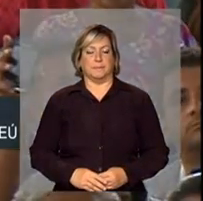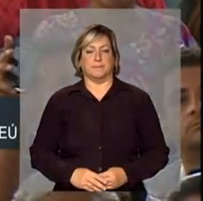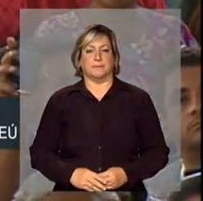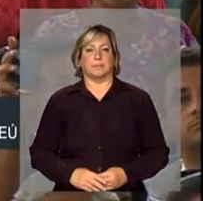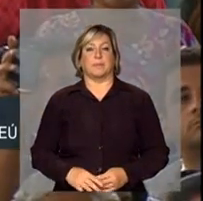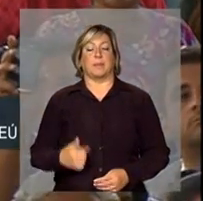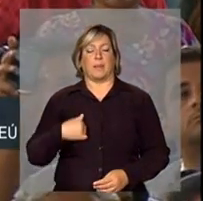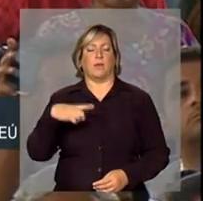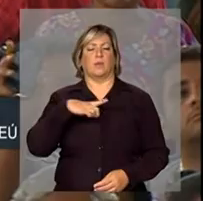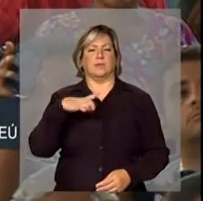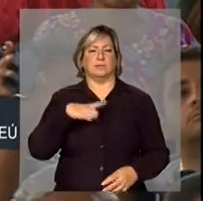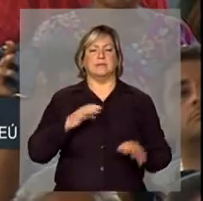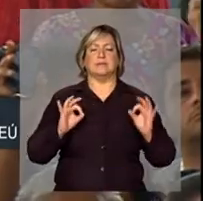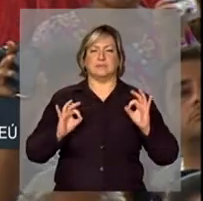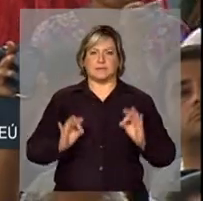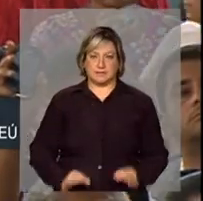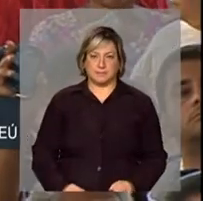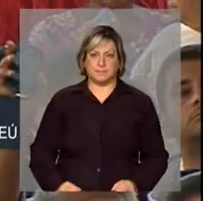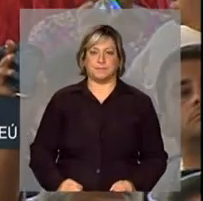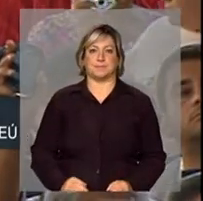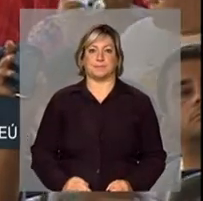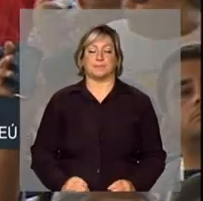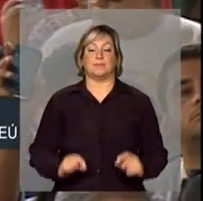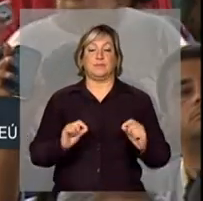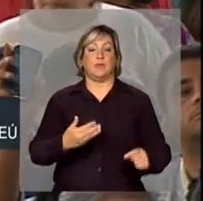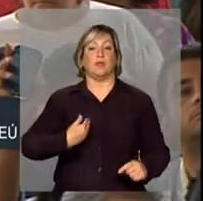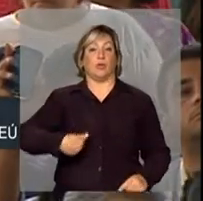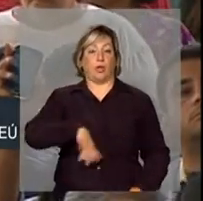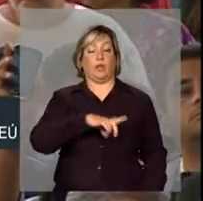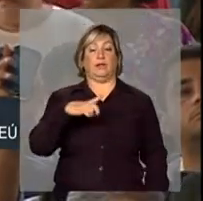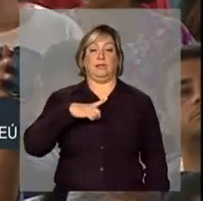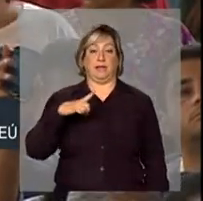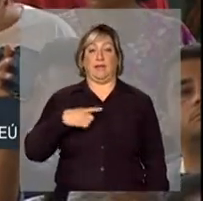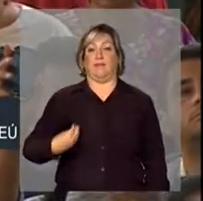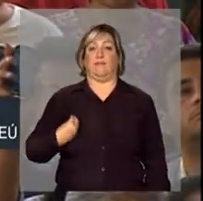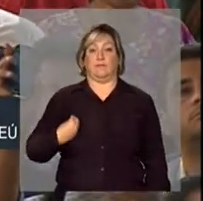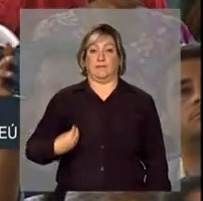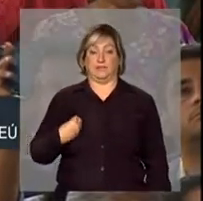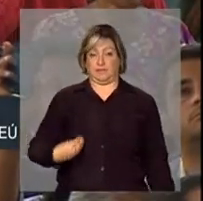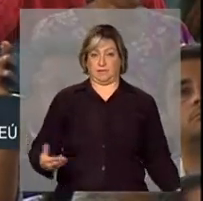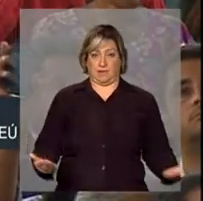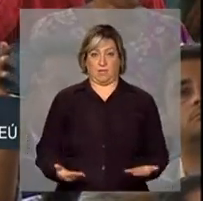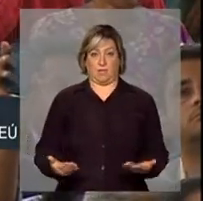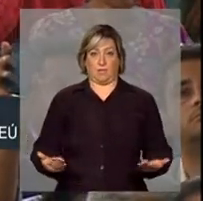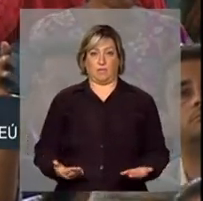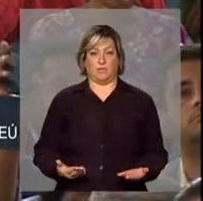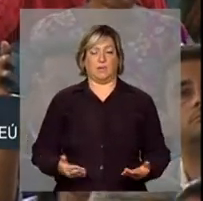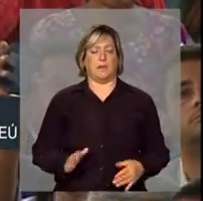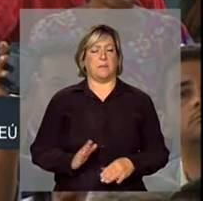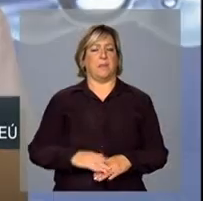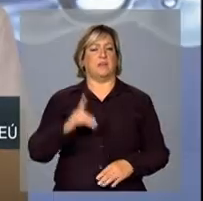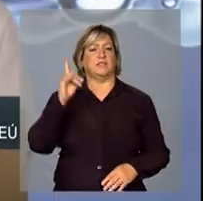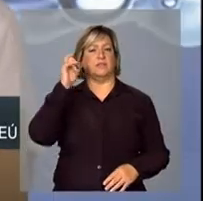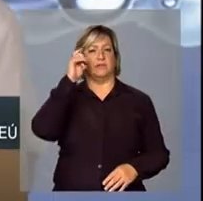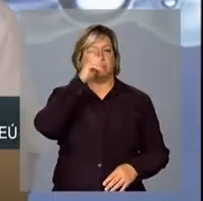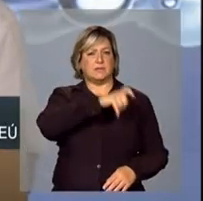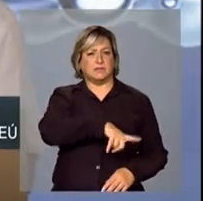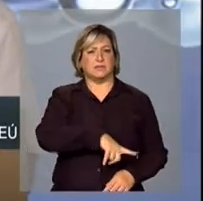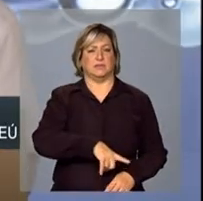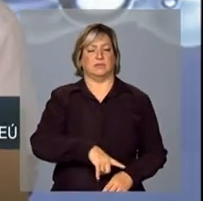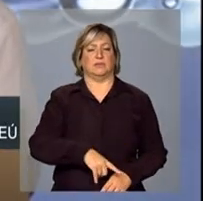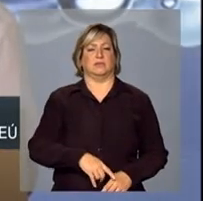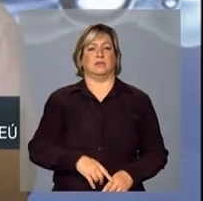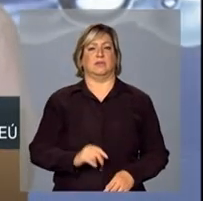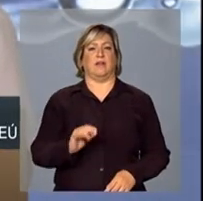Tenho convicção, presidenta, que estamos vivendo a mais dura fase da vida de